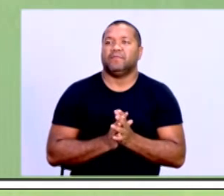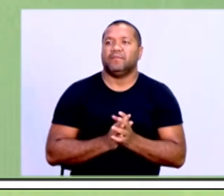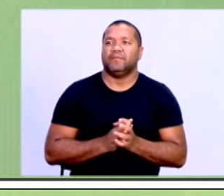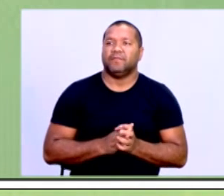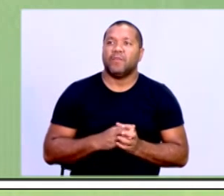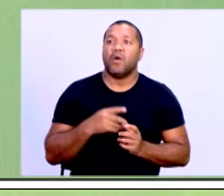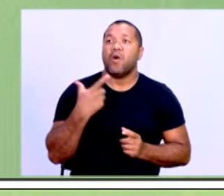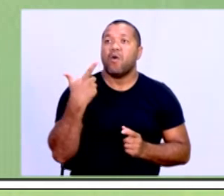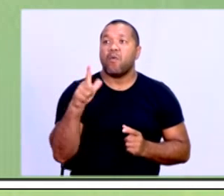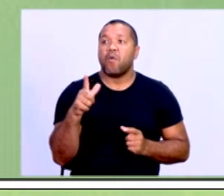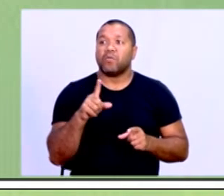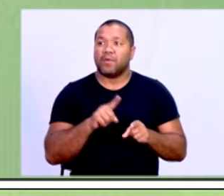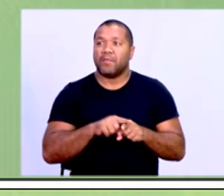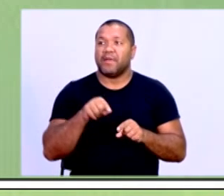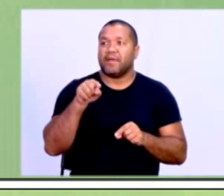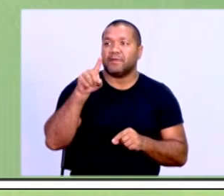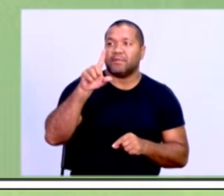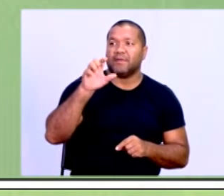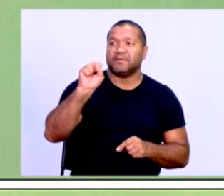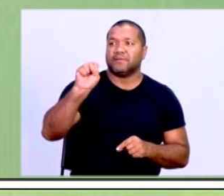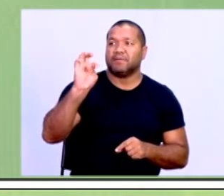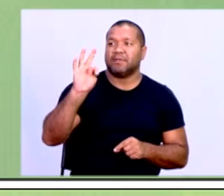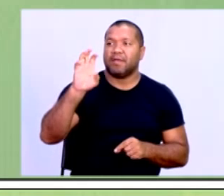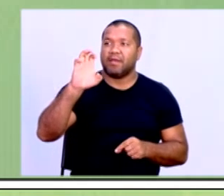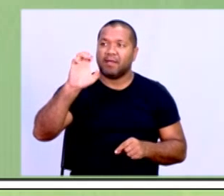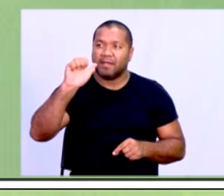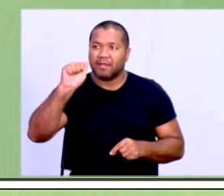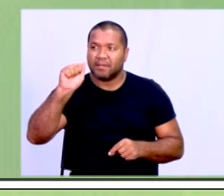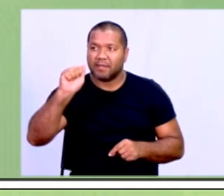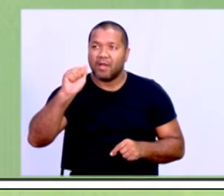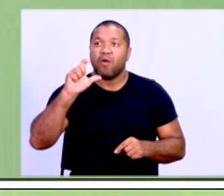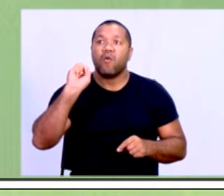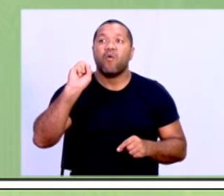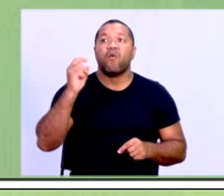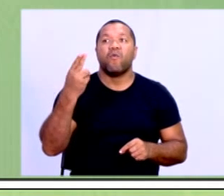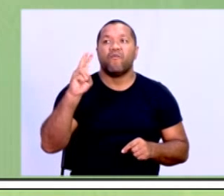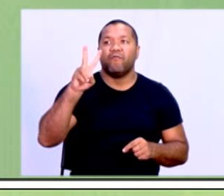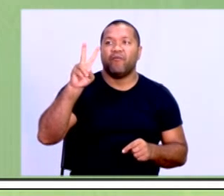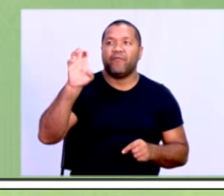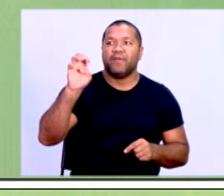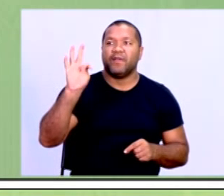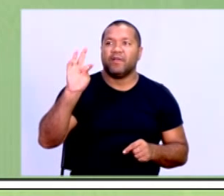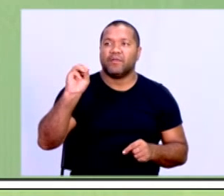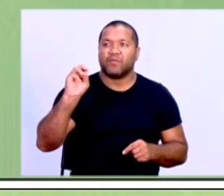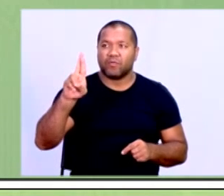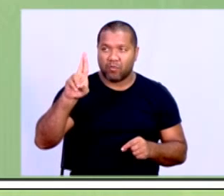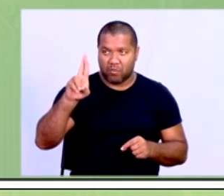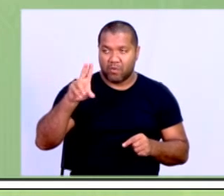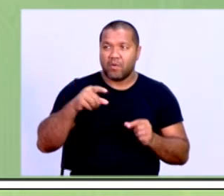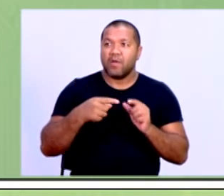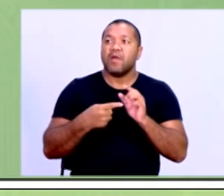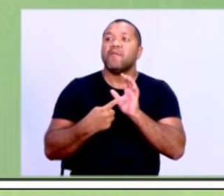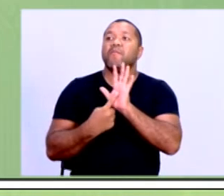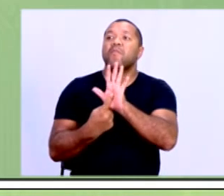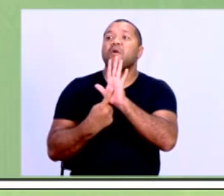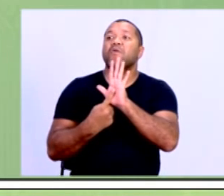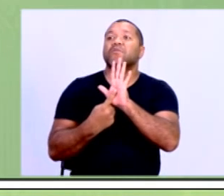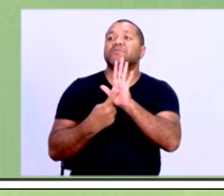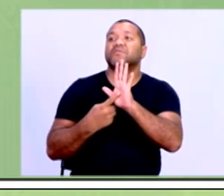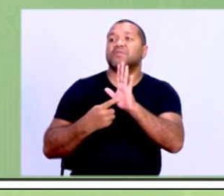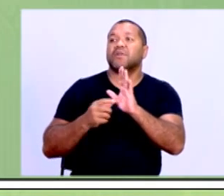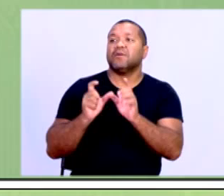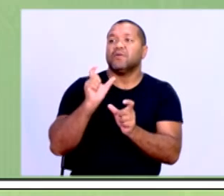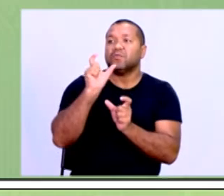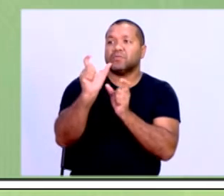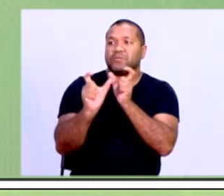outro componente principal é a seta ou o vetor. Ele representa o fluxo dos dados,